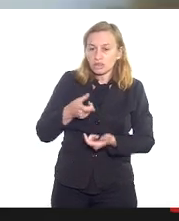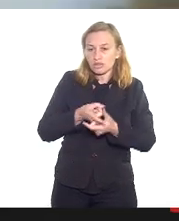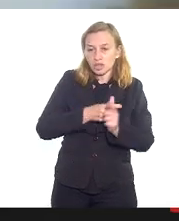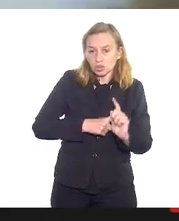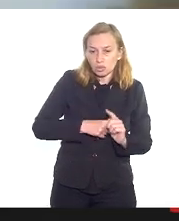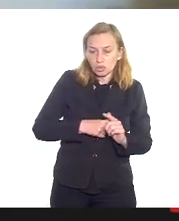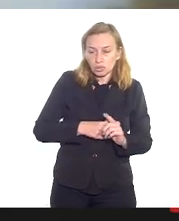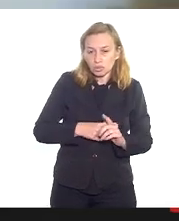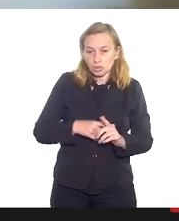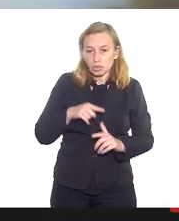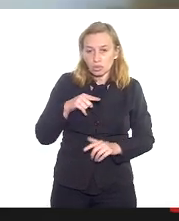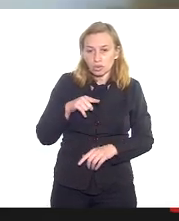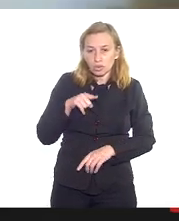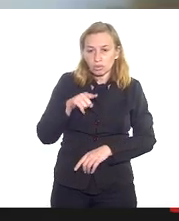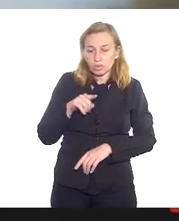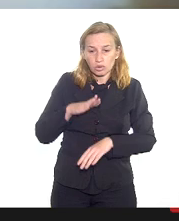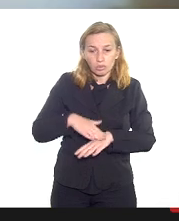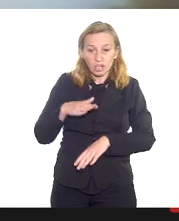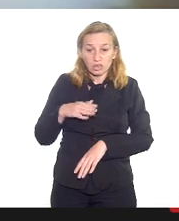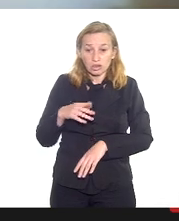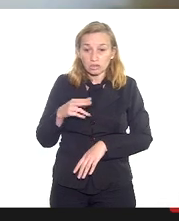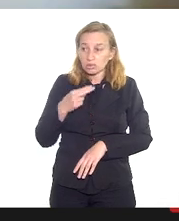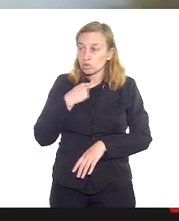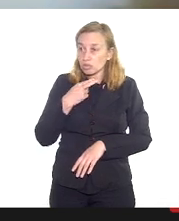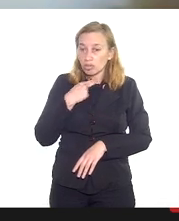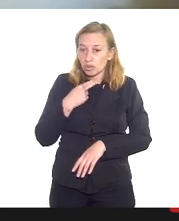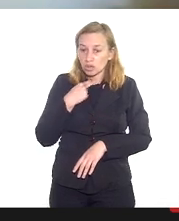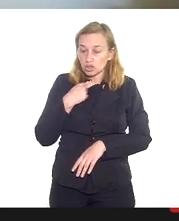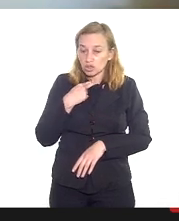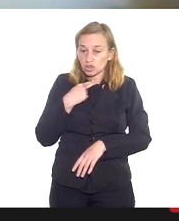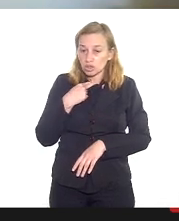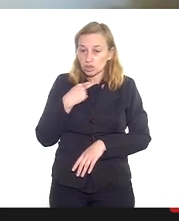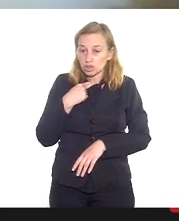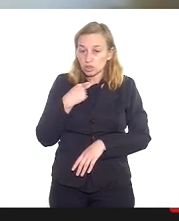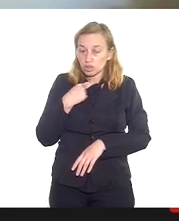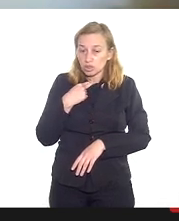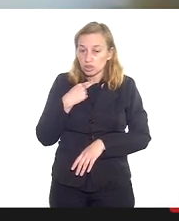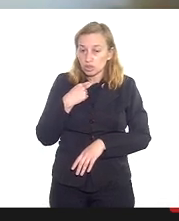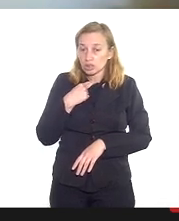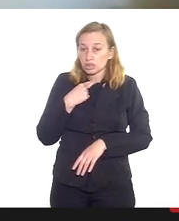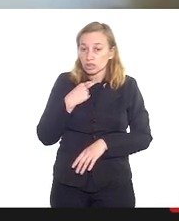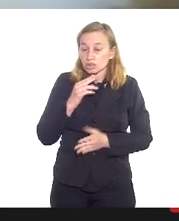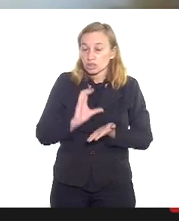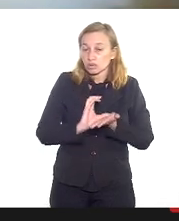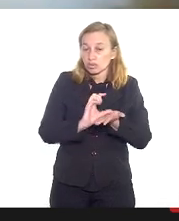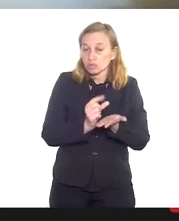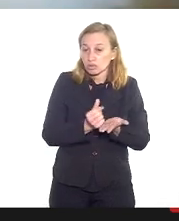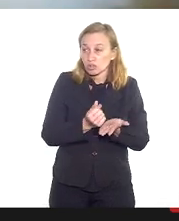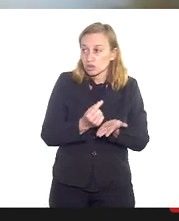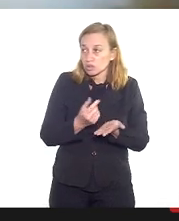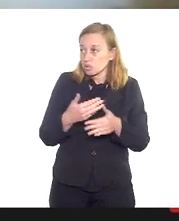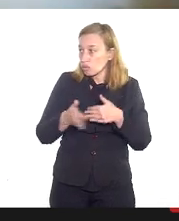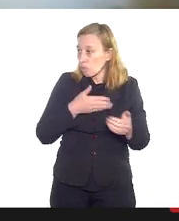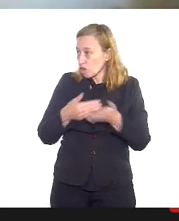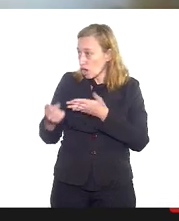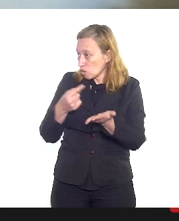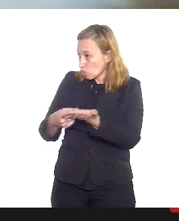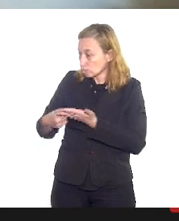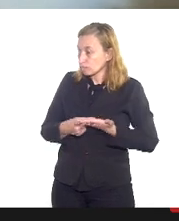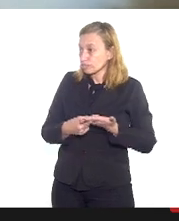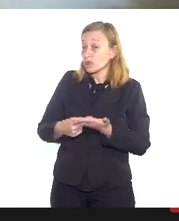não pode se beneficiar de qualquer acordo. Nós temos dois projetos de leis há